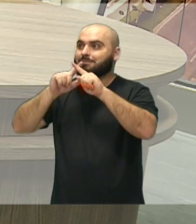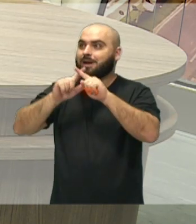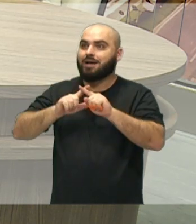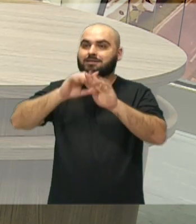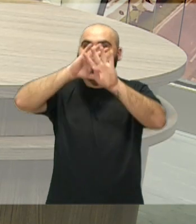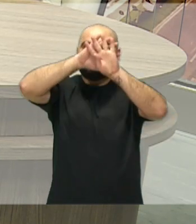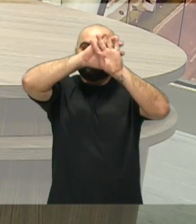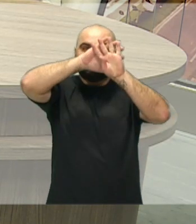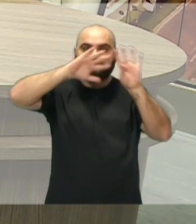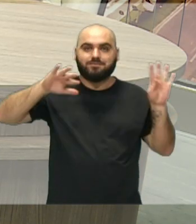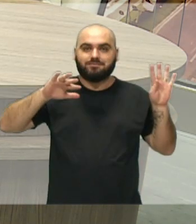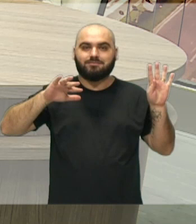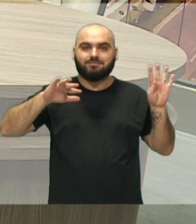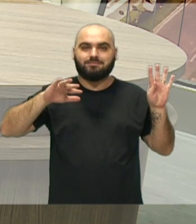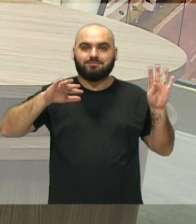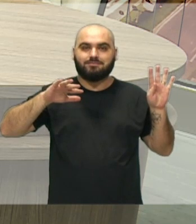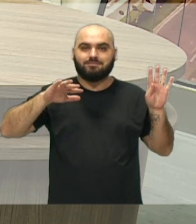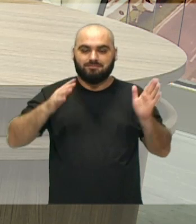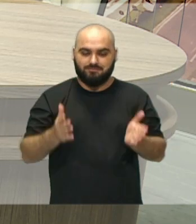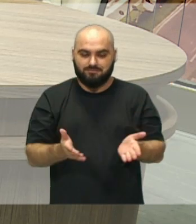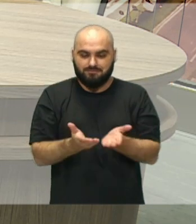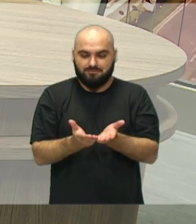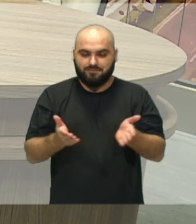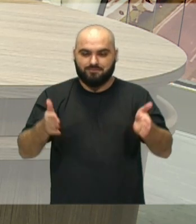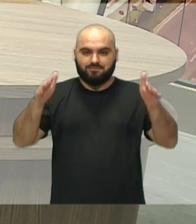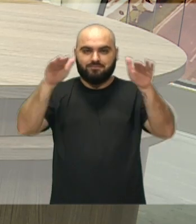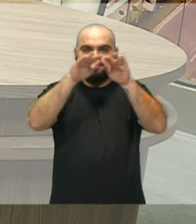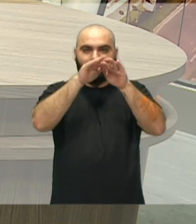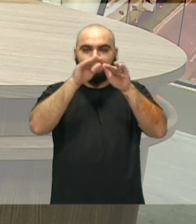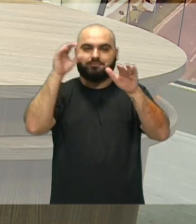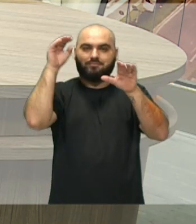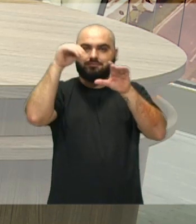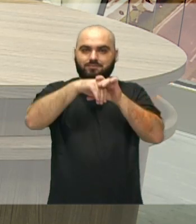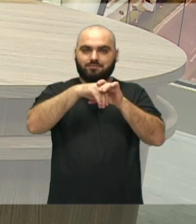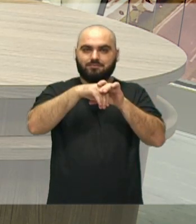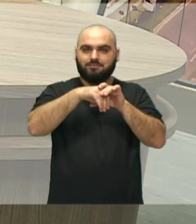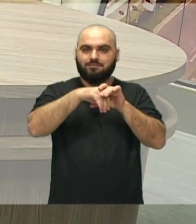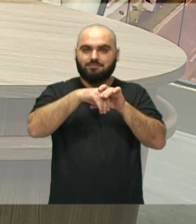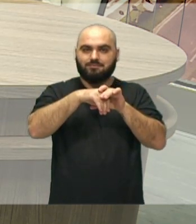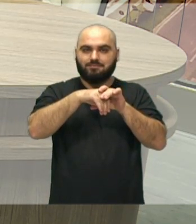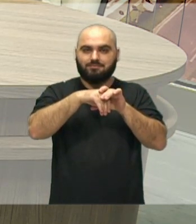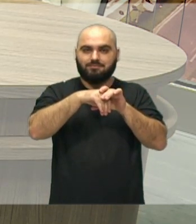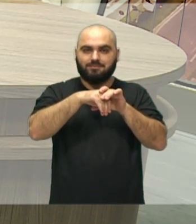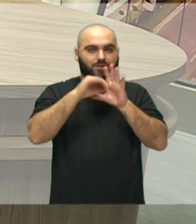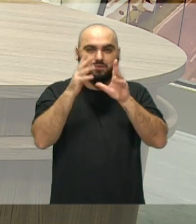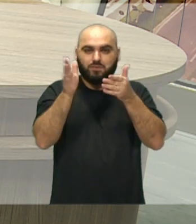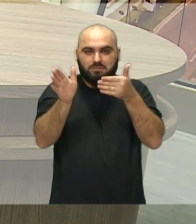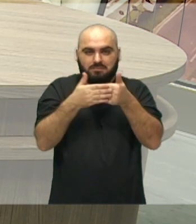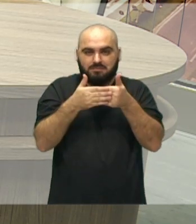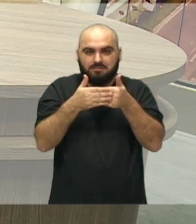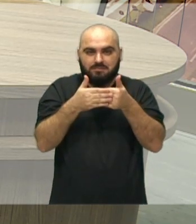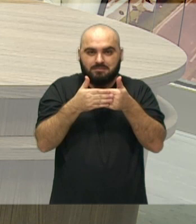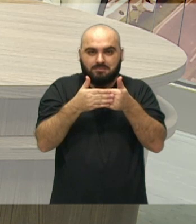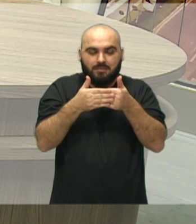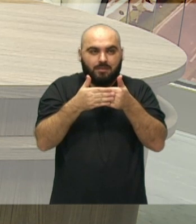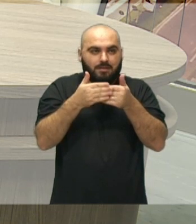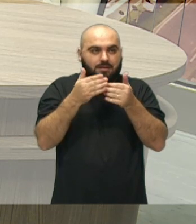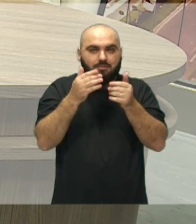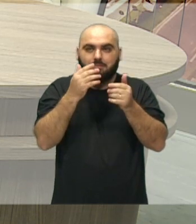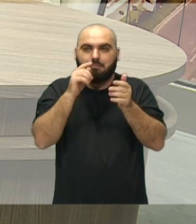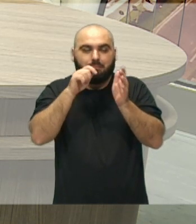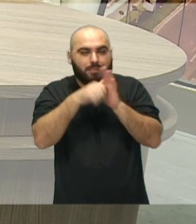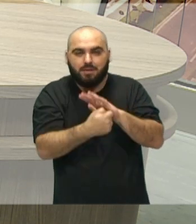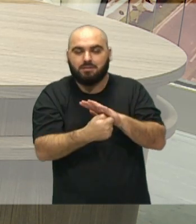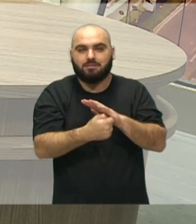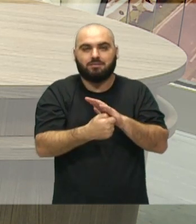uma competição que só ia fazer bem para o ego do próprio tratador, né, do dono do